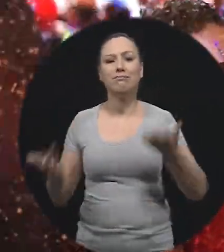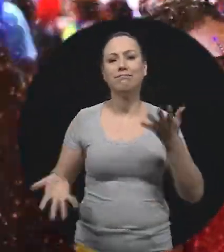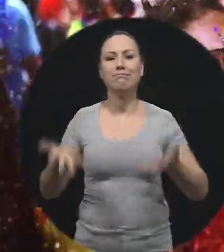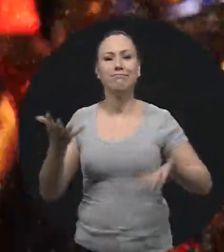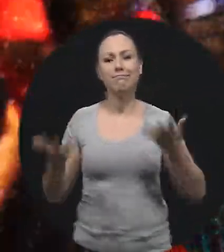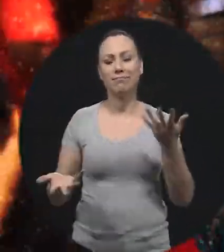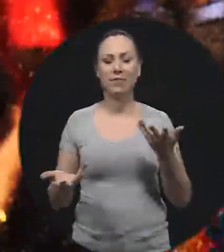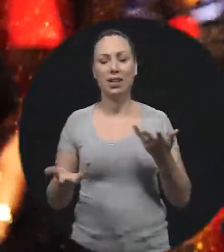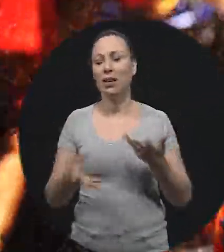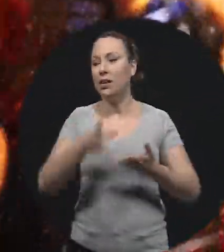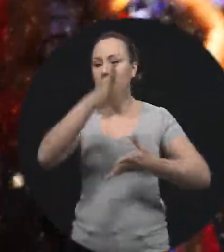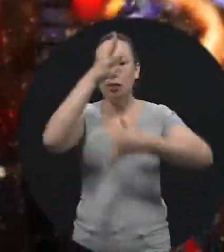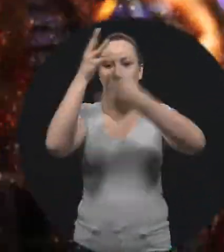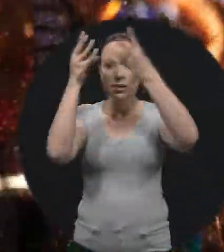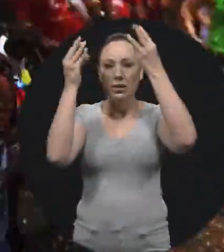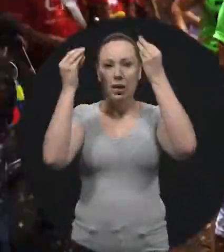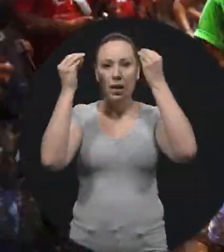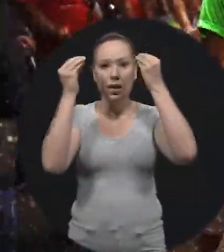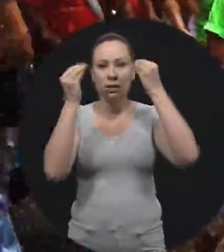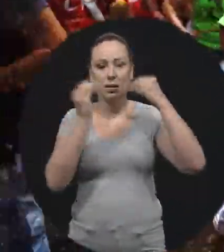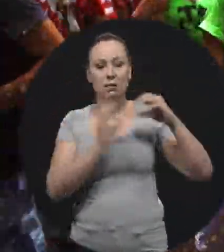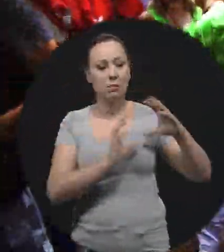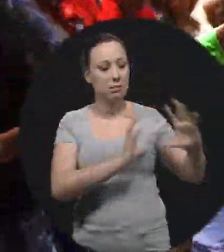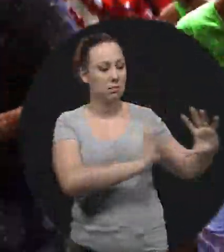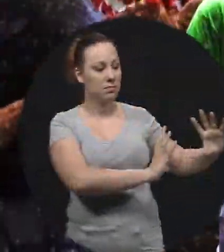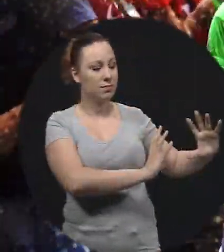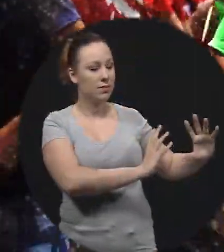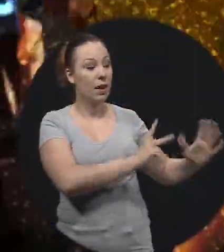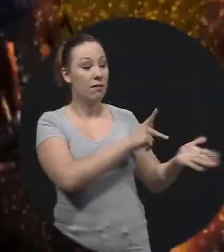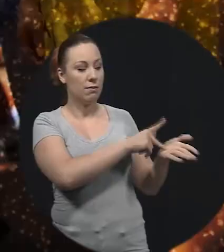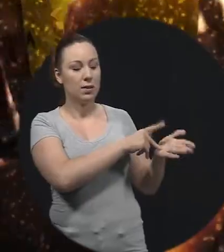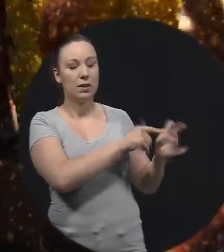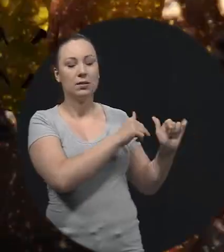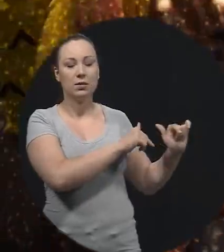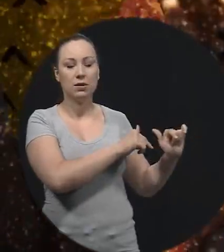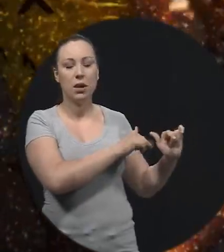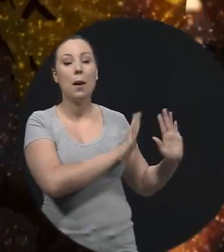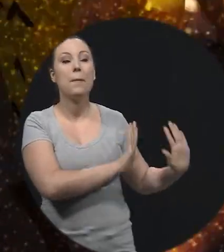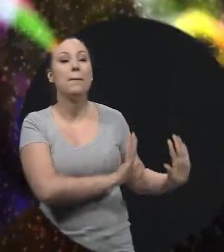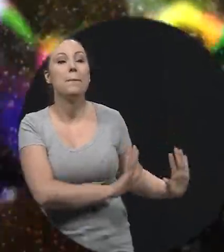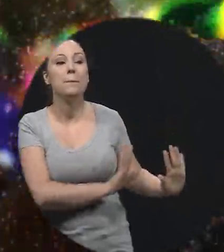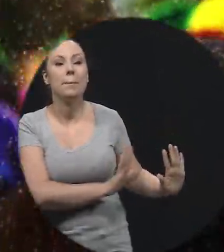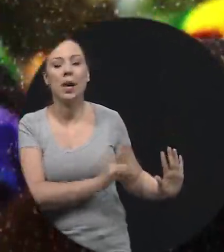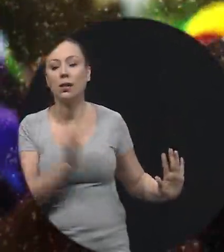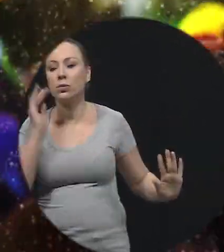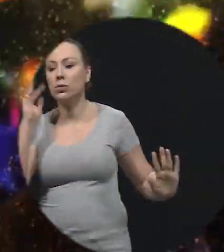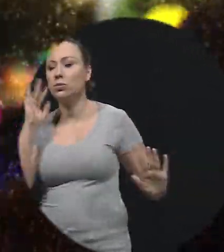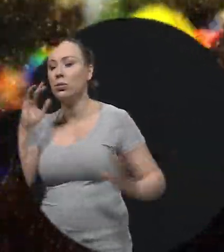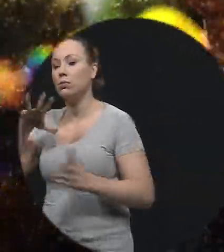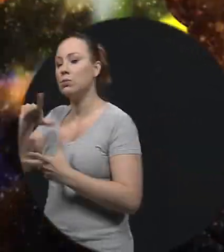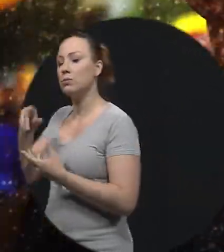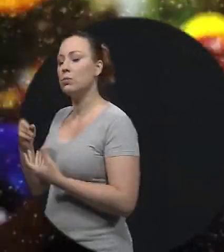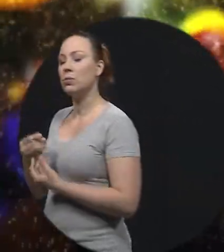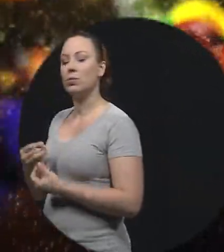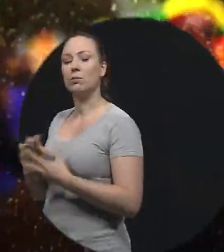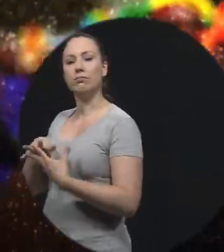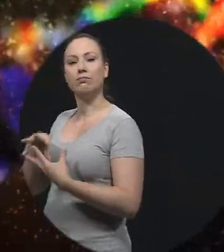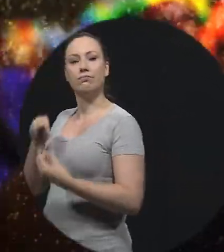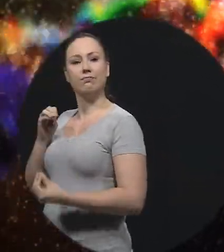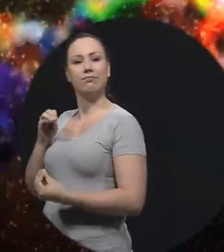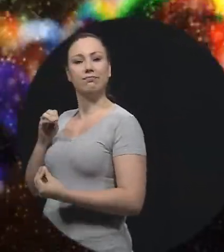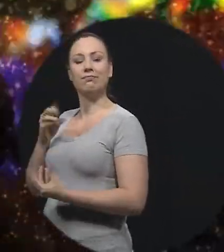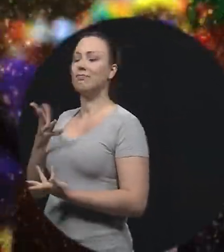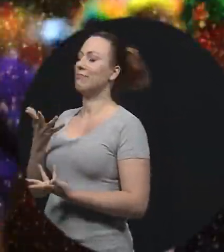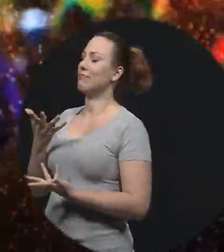cima e o carnaval mesmo de você esquecer a realidade e viver